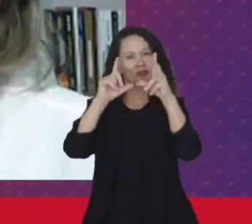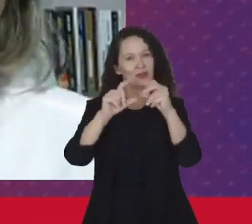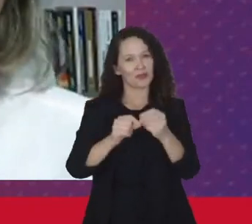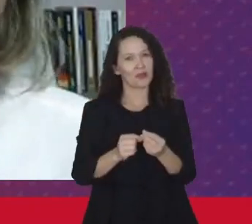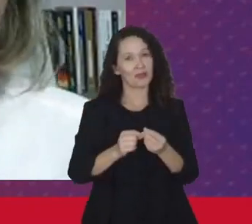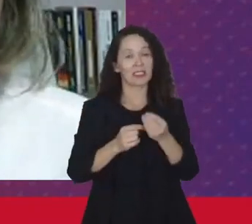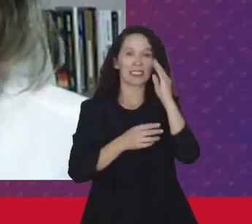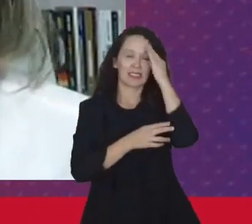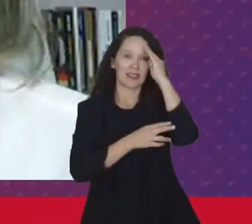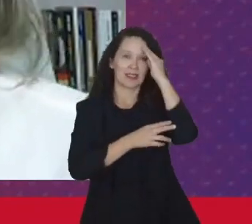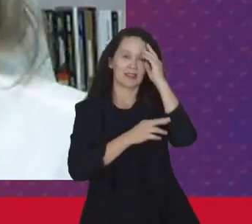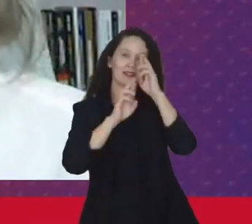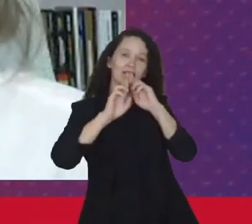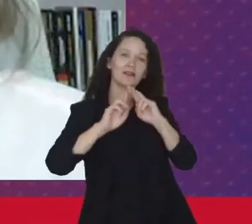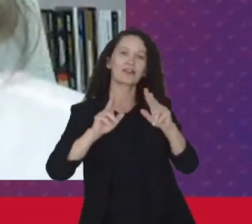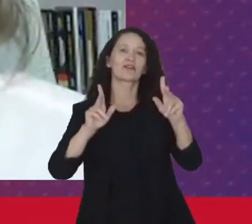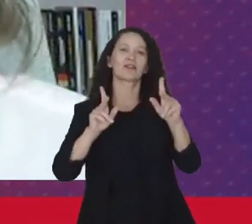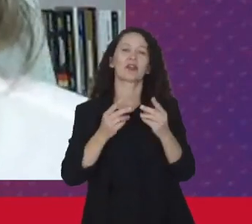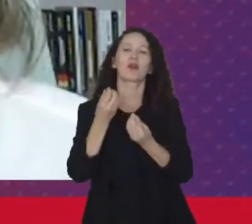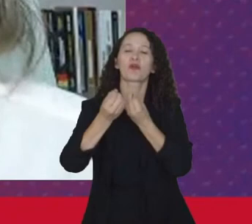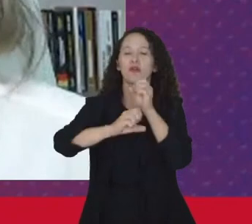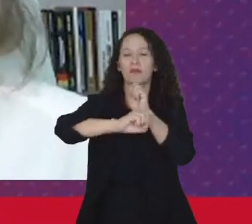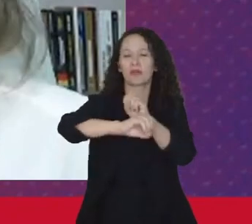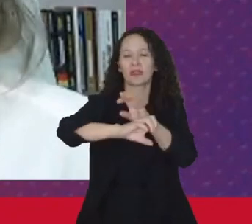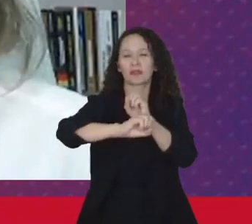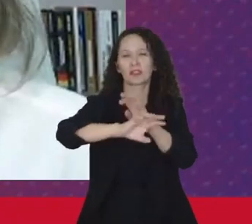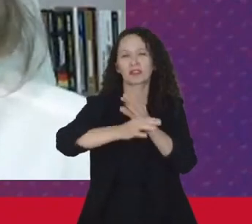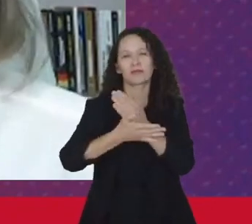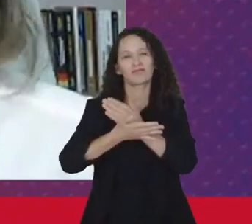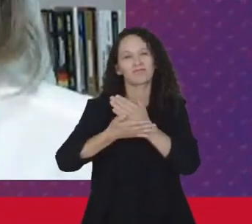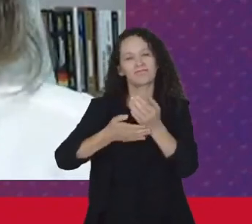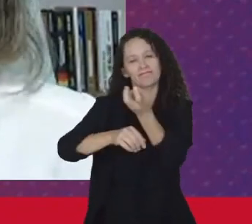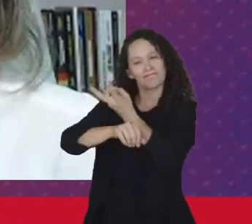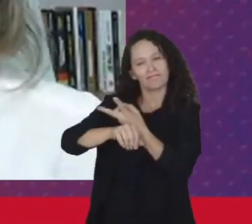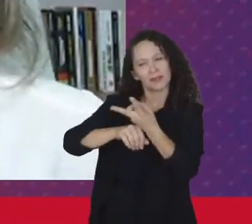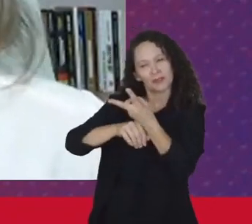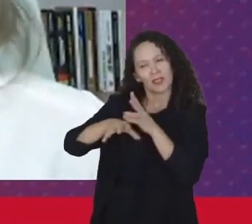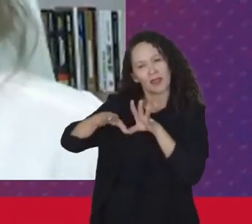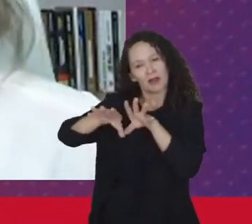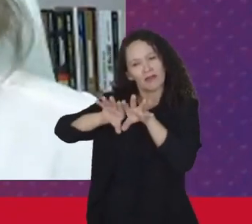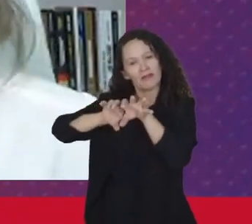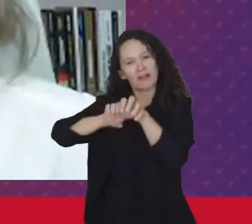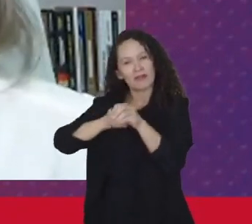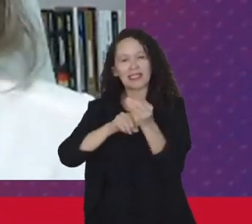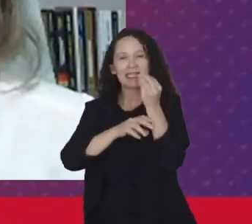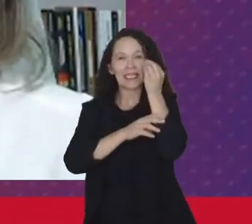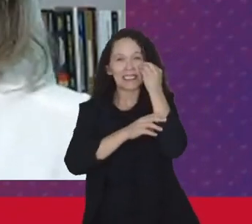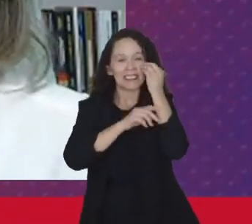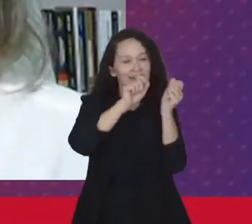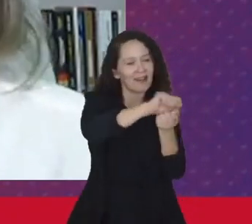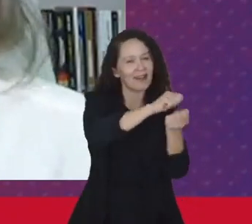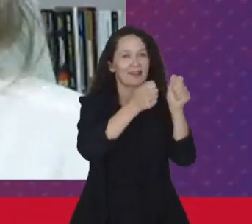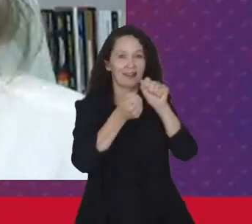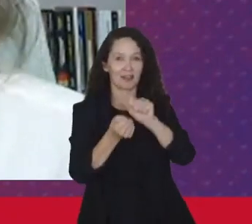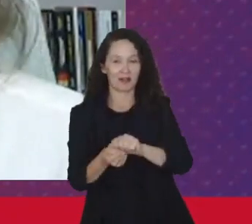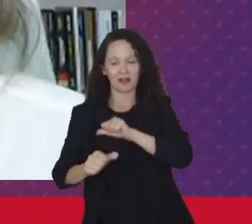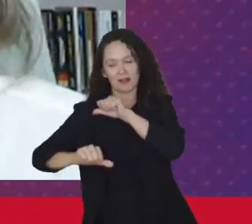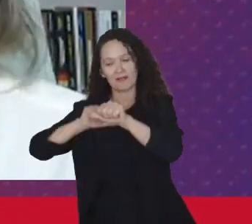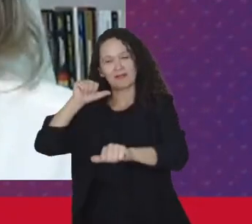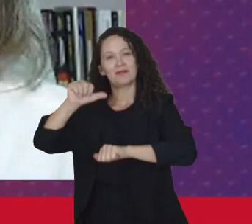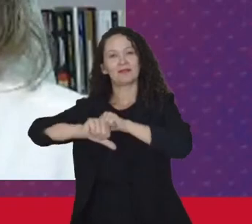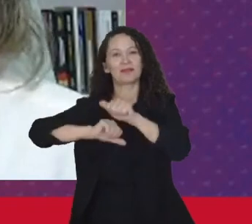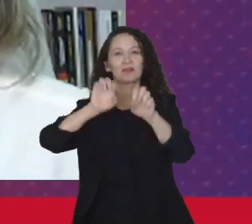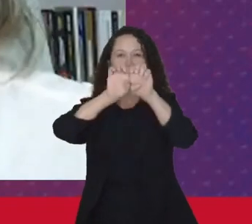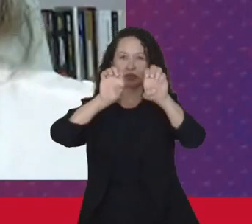a compreender diferente, como a educação passou a buscar formação, adequação, modificação